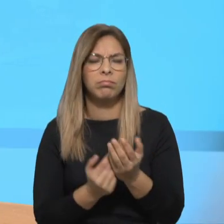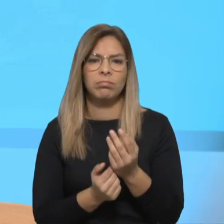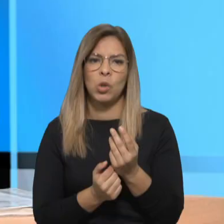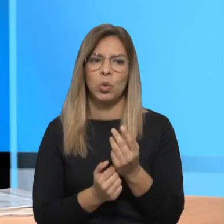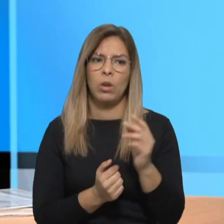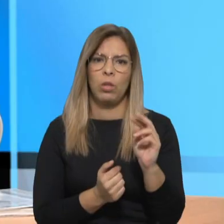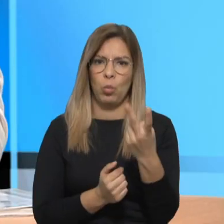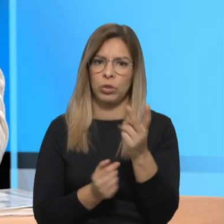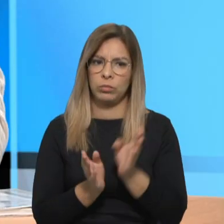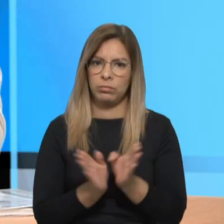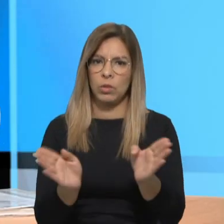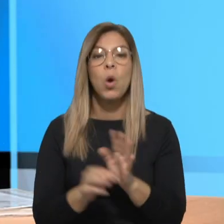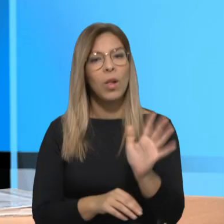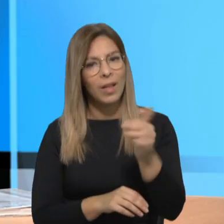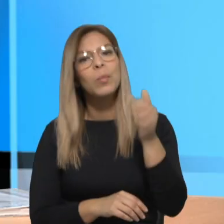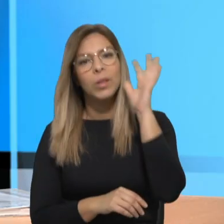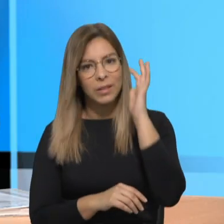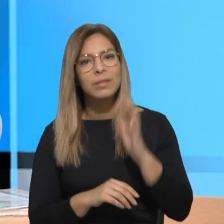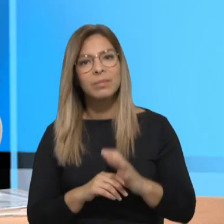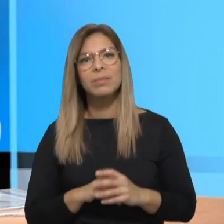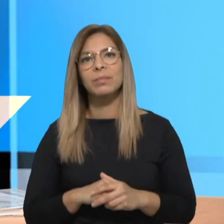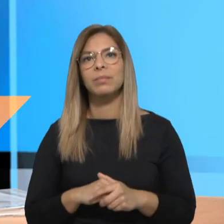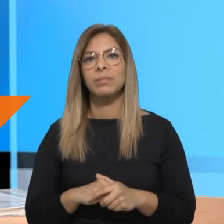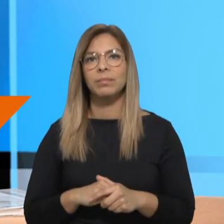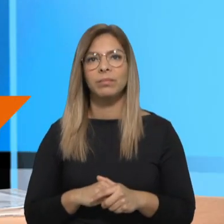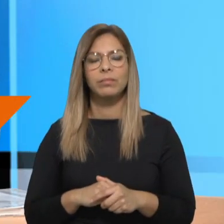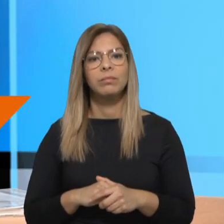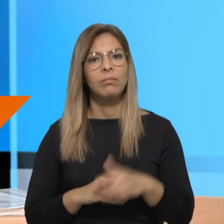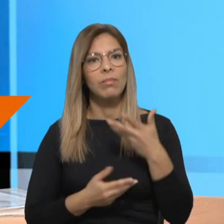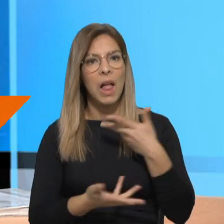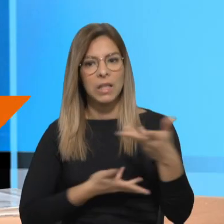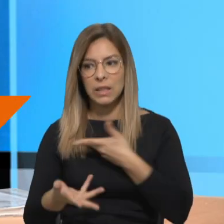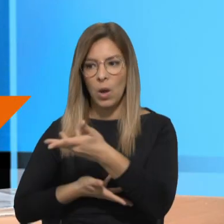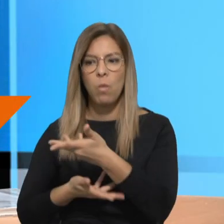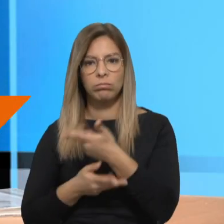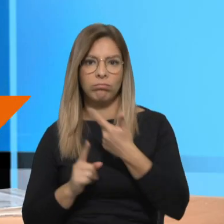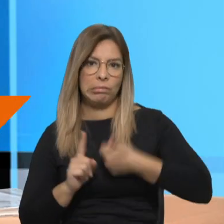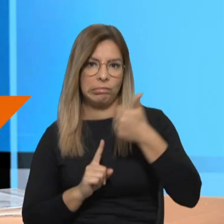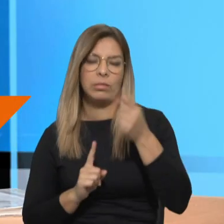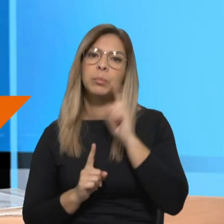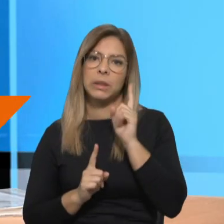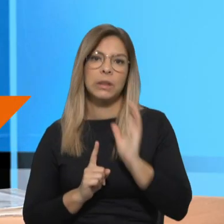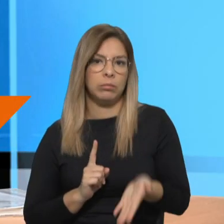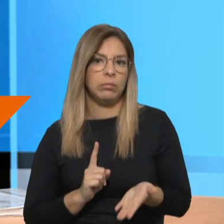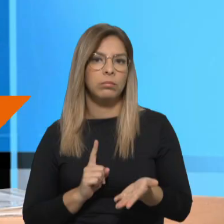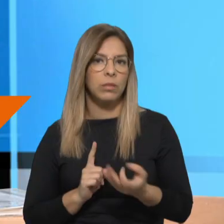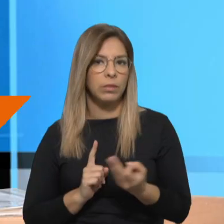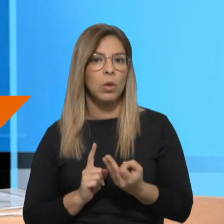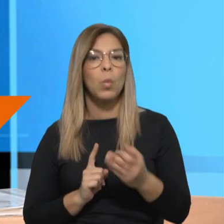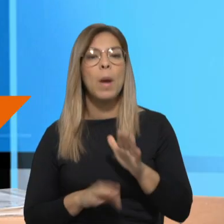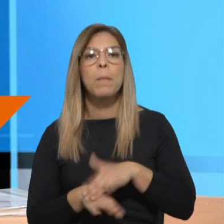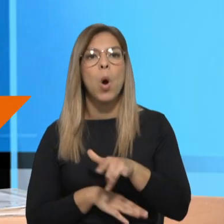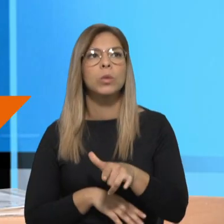polos? Muito boa tarde. Há uma relação necessária, e a necessária não é porque nós a queremos, mas